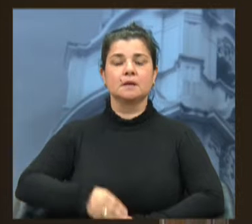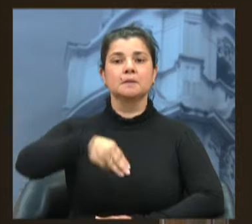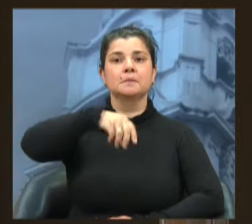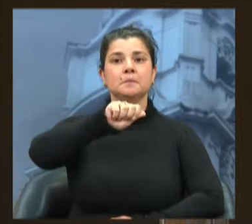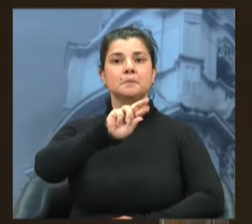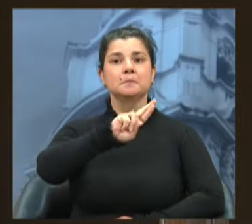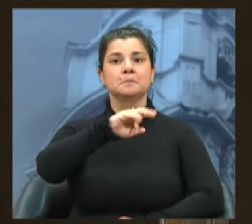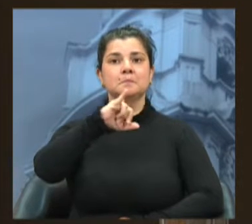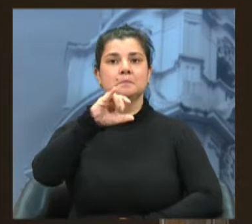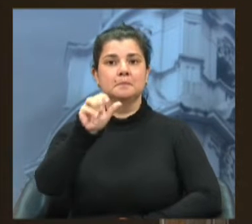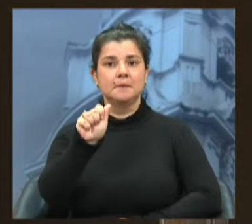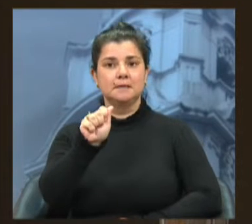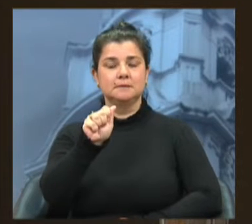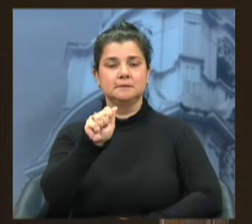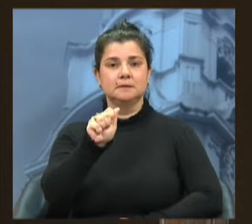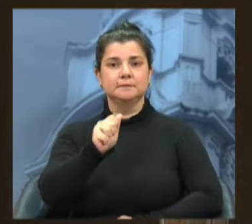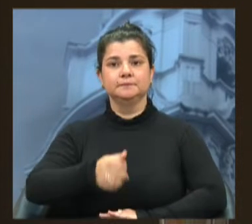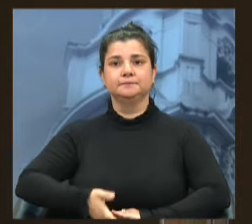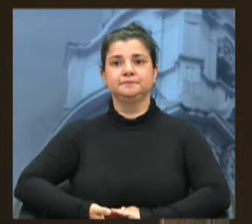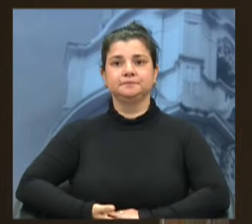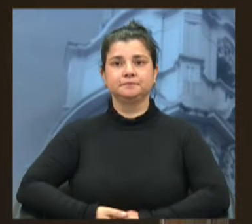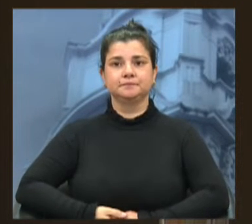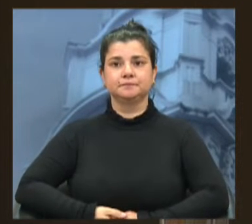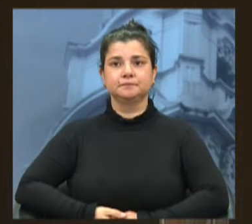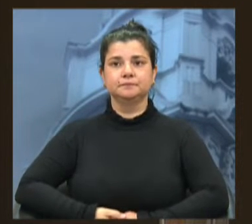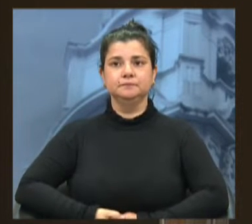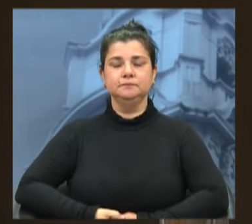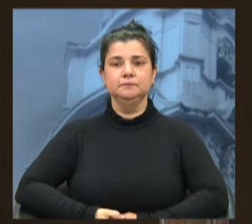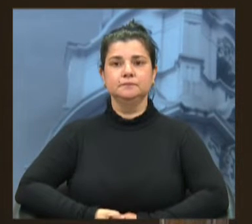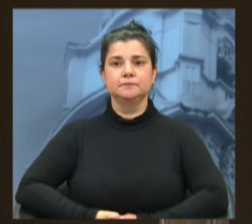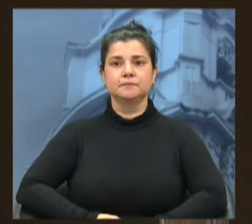Márcia Aparecida da Silva Almeida.